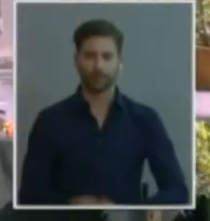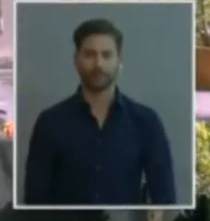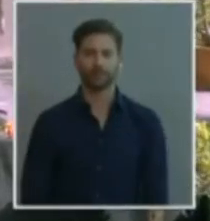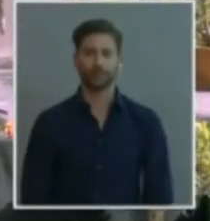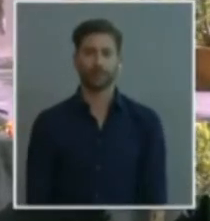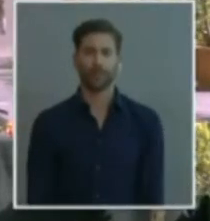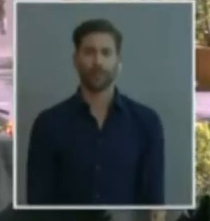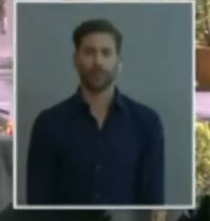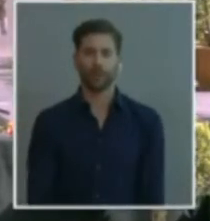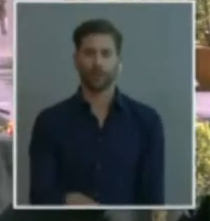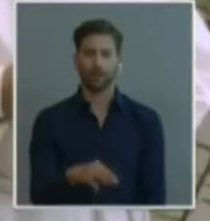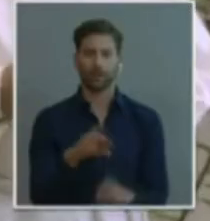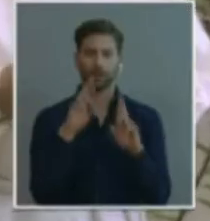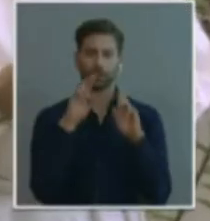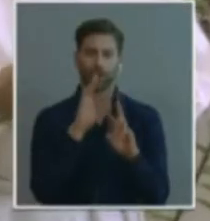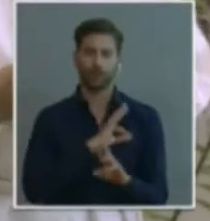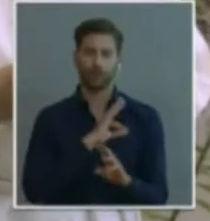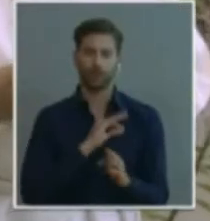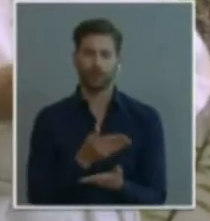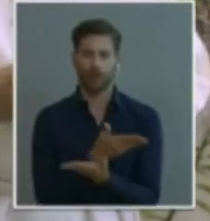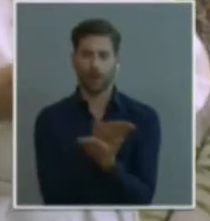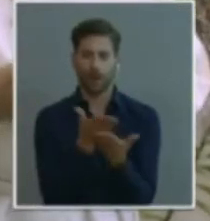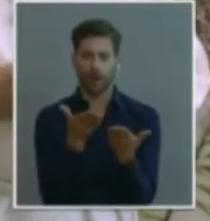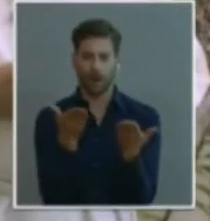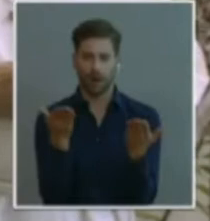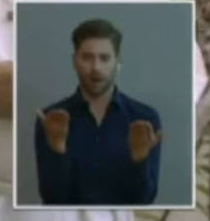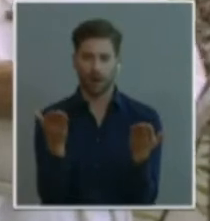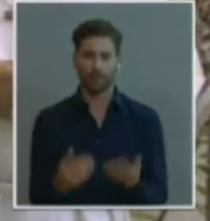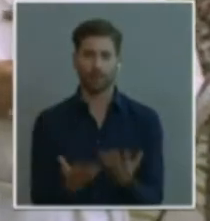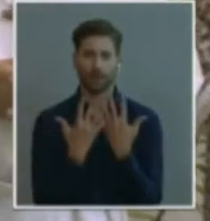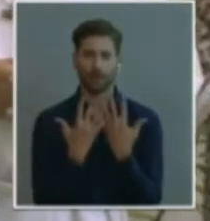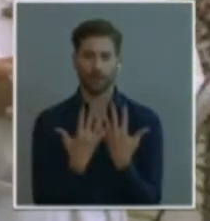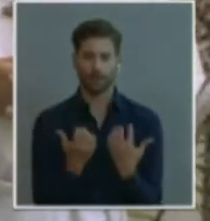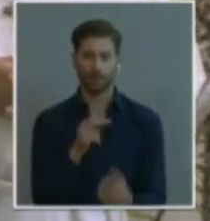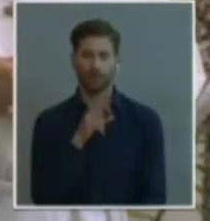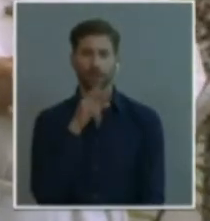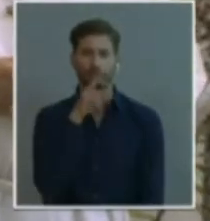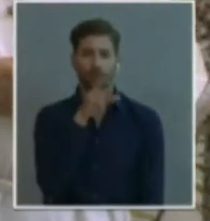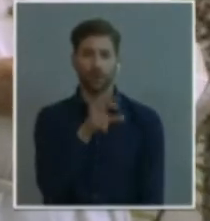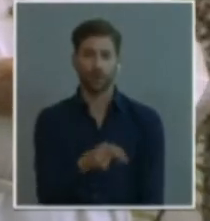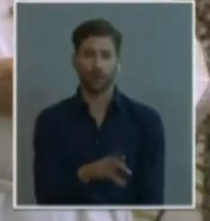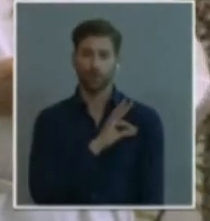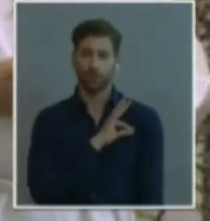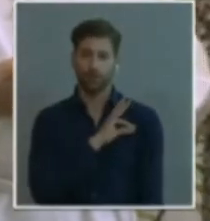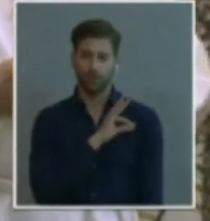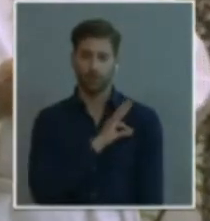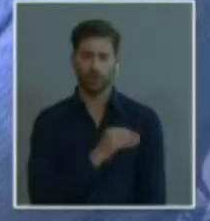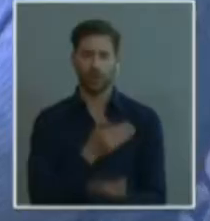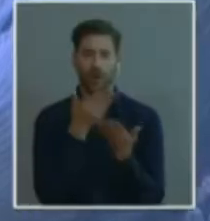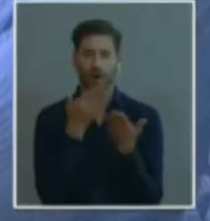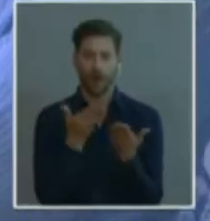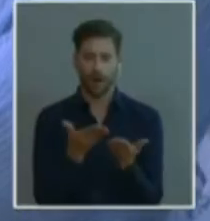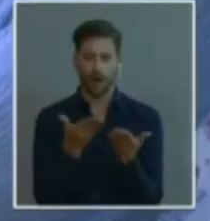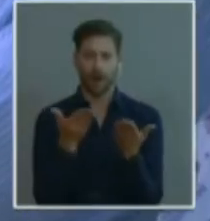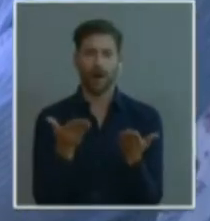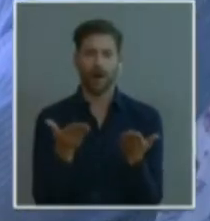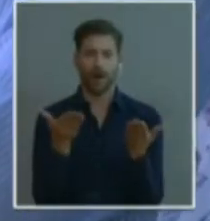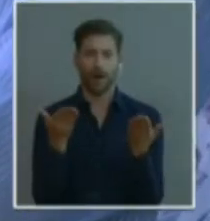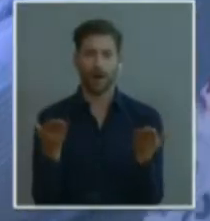O Senhor esteja convosco. Ele está no meio